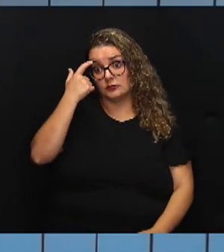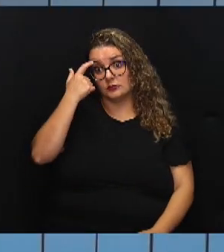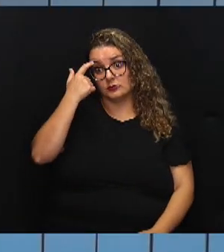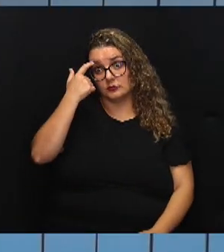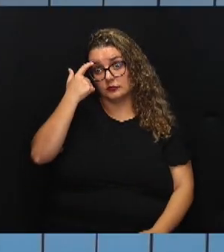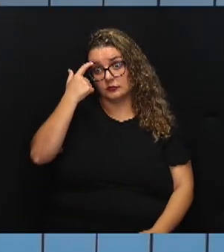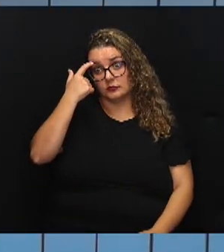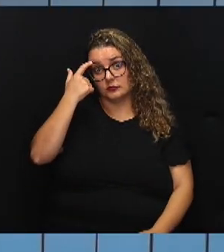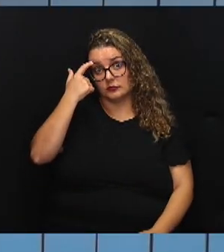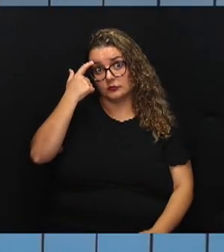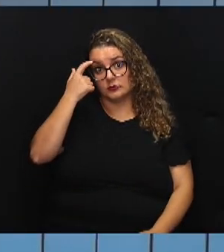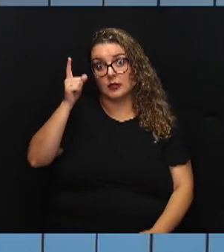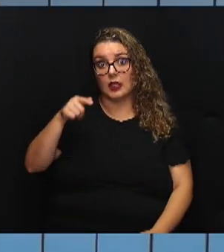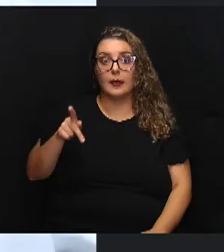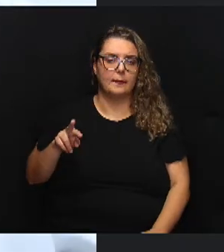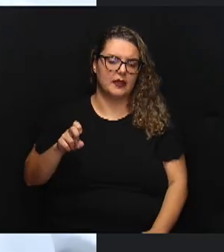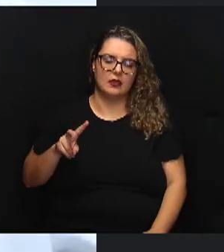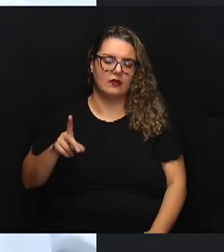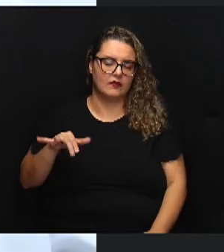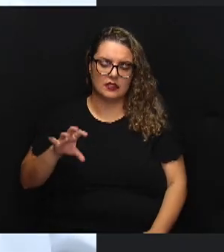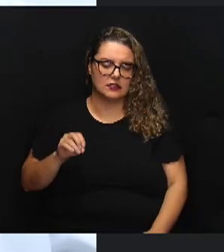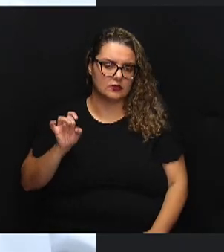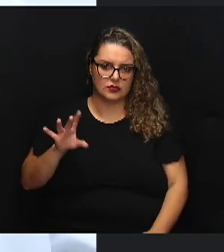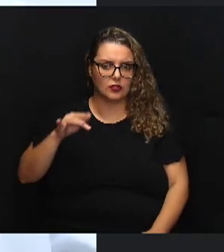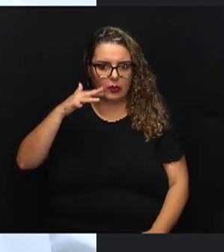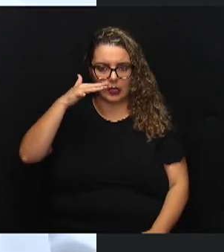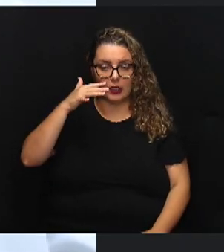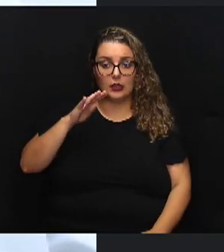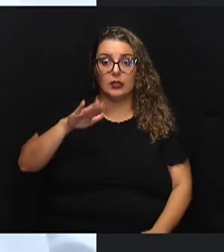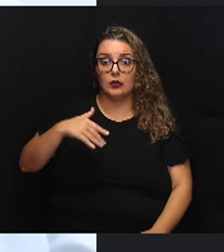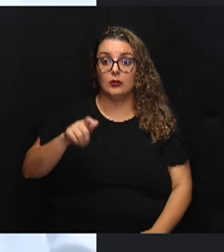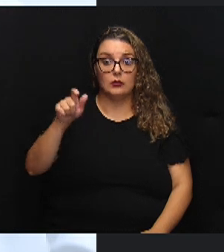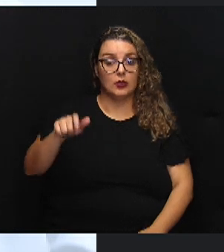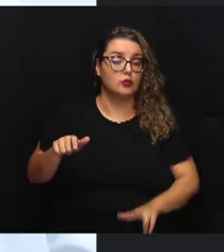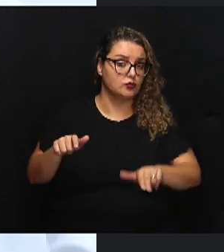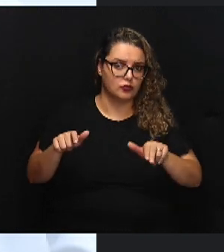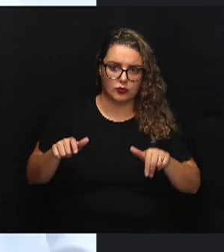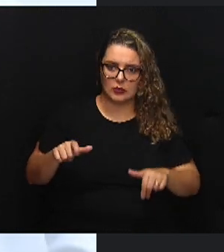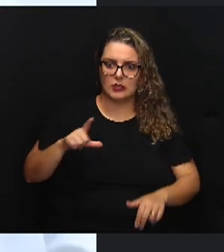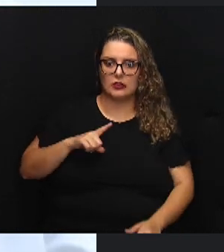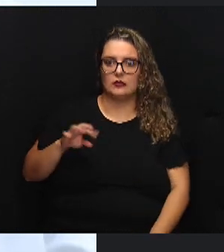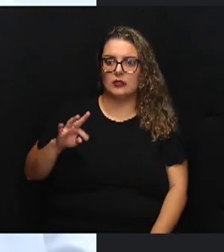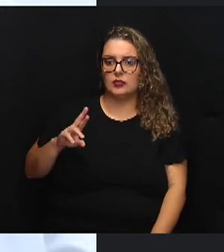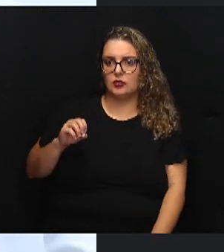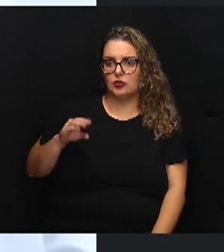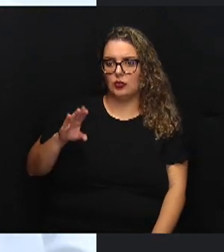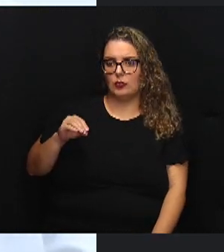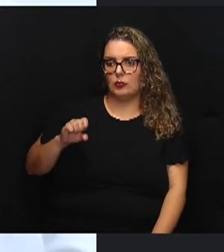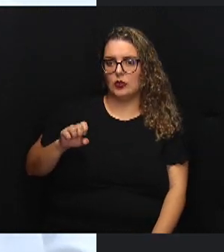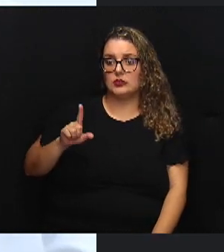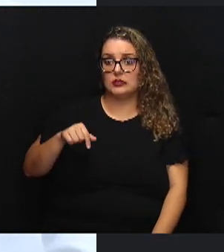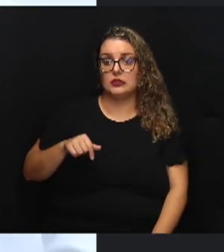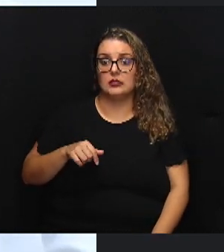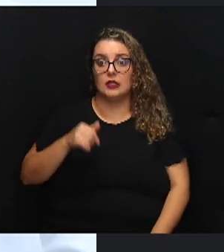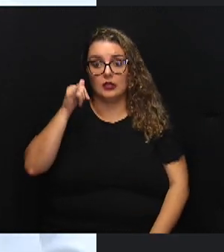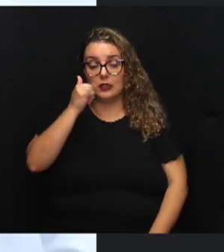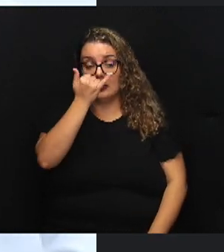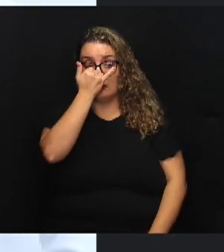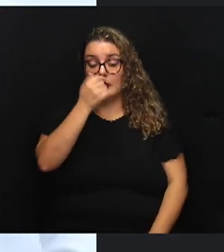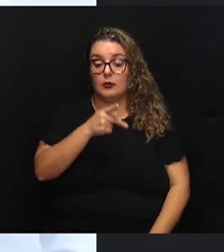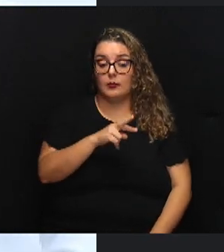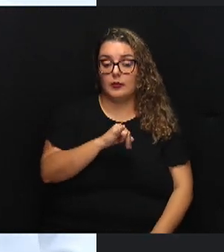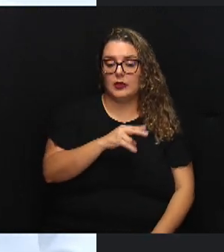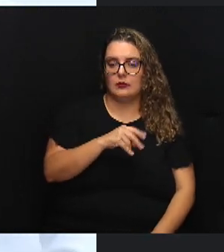Ana, é só uma questão de prevenção. Quando o paciente nunca teve trombose, a gente chama isso de prevenção primária, quando a gente quer evitar